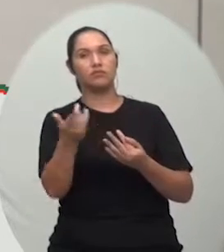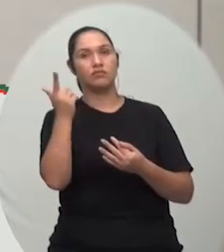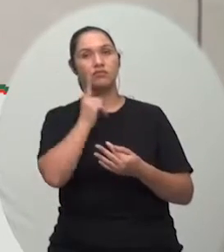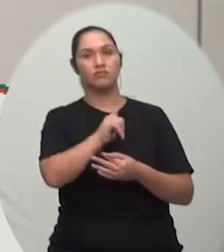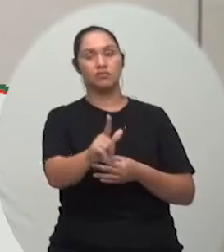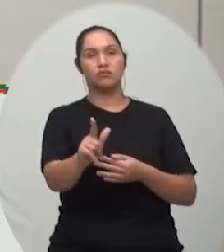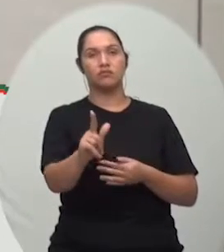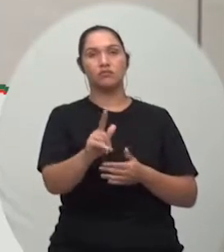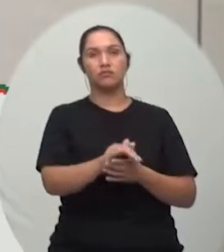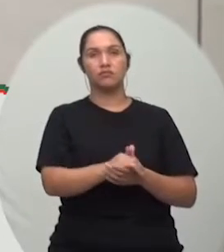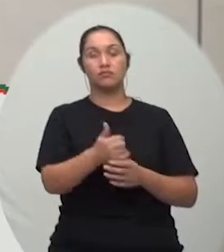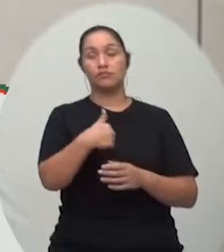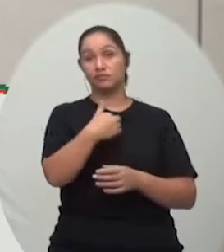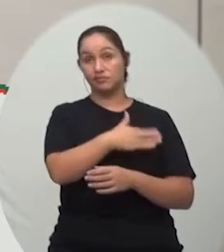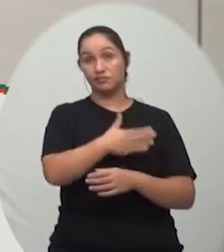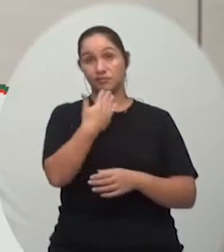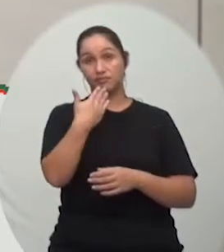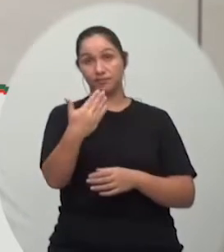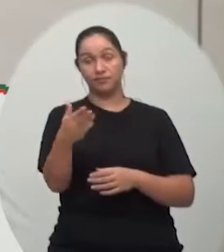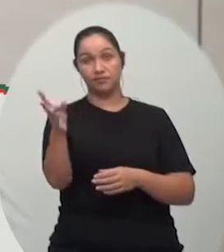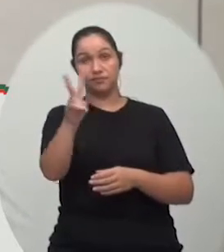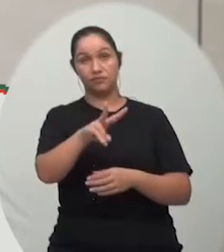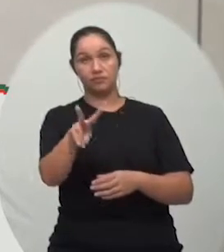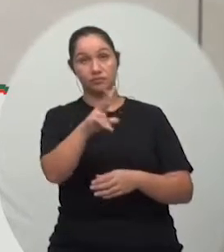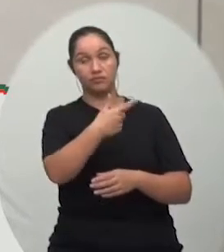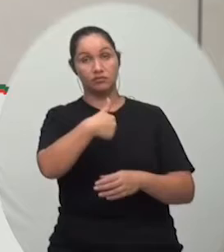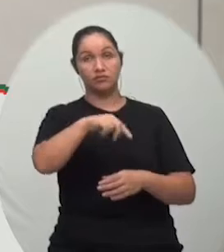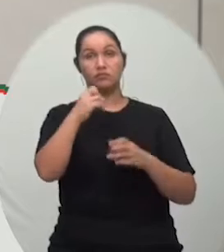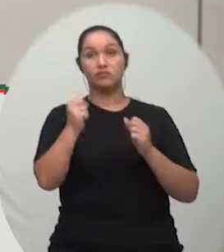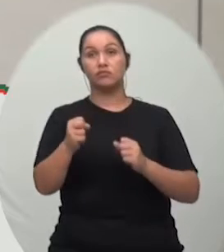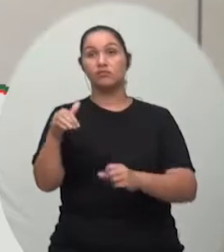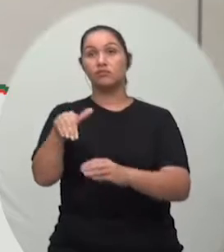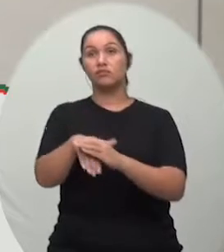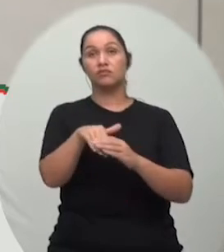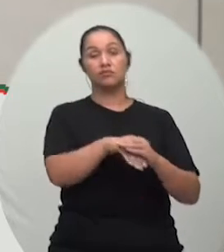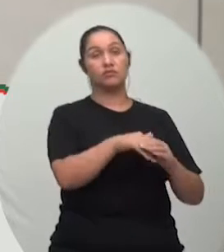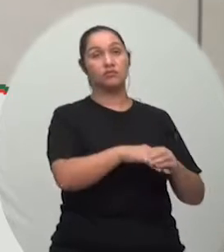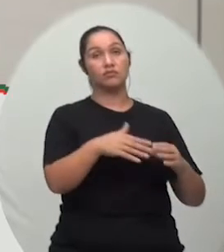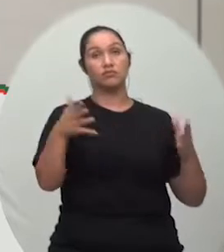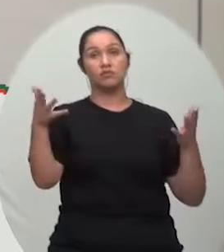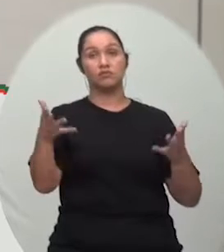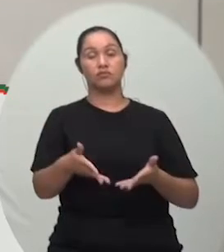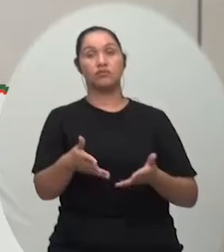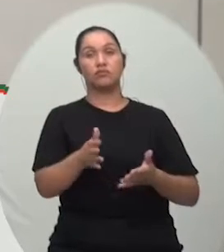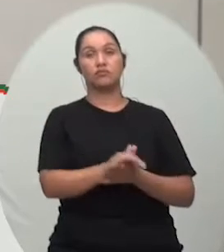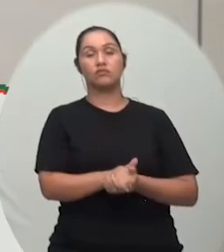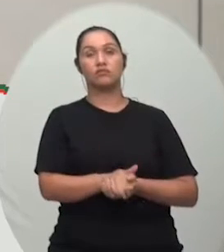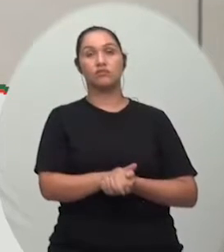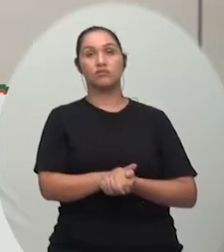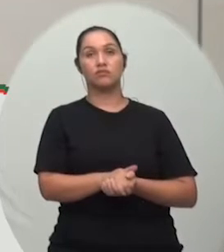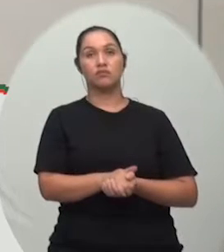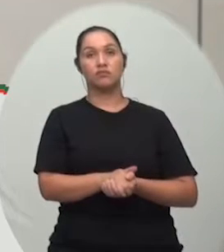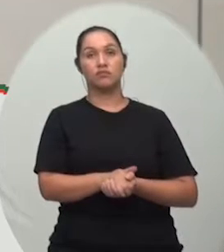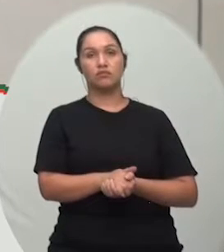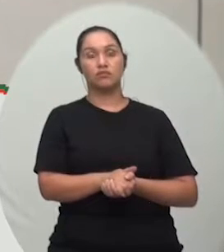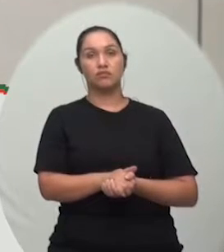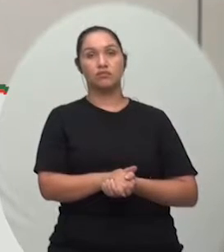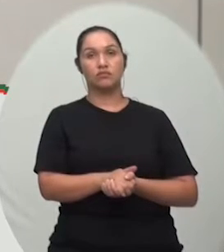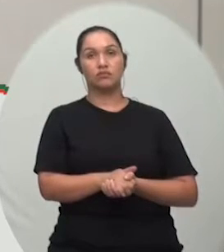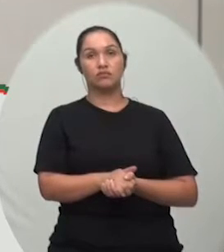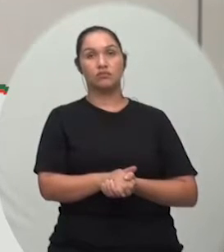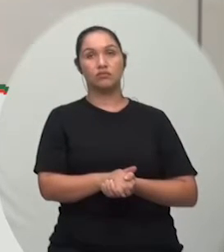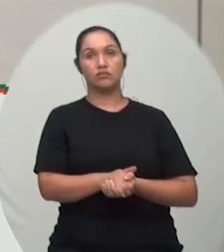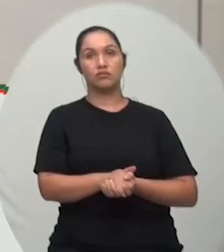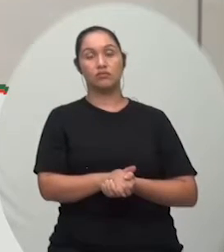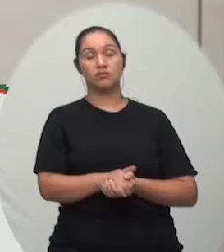renda. Eu gostaria de pedir aos nobres colegas que nós pudéssemos votar isso hoje e determinar esse assunto